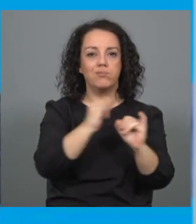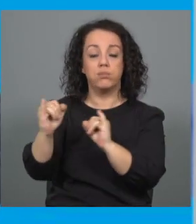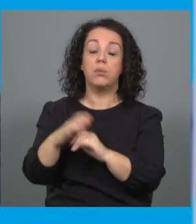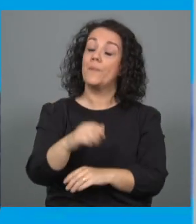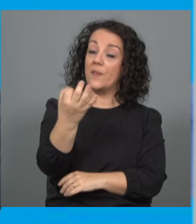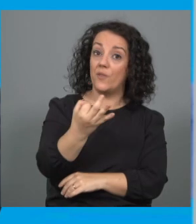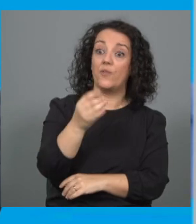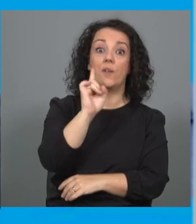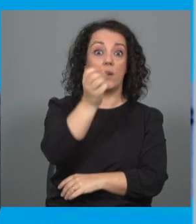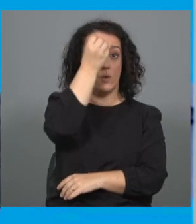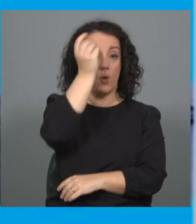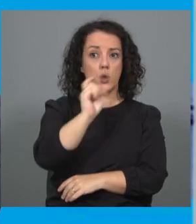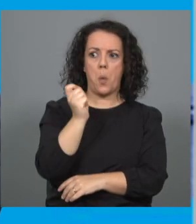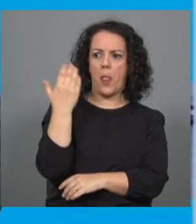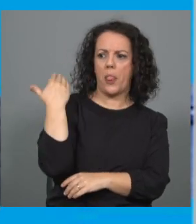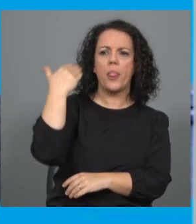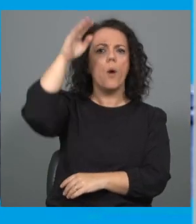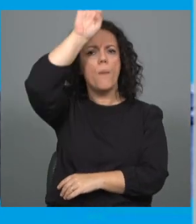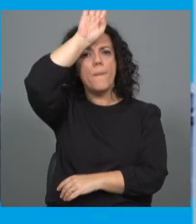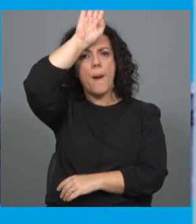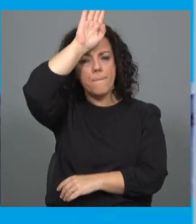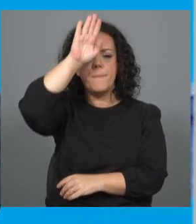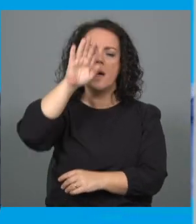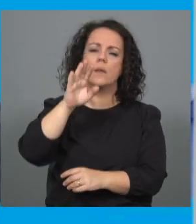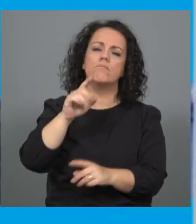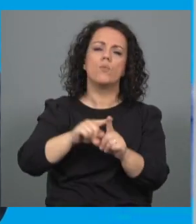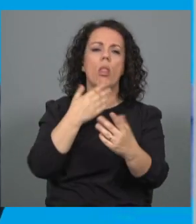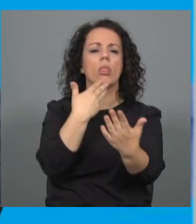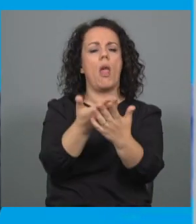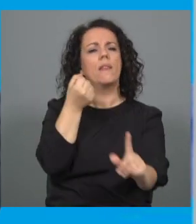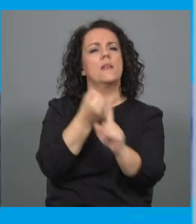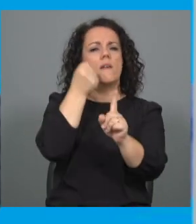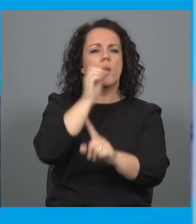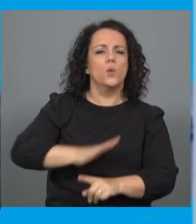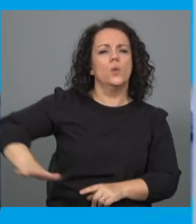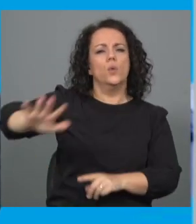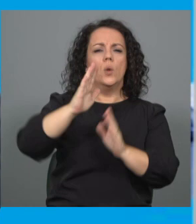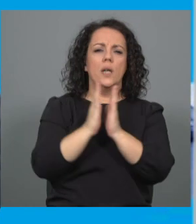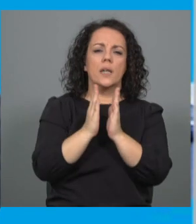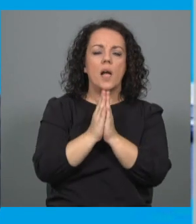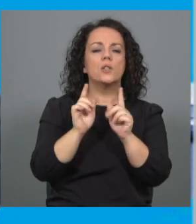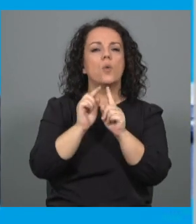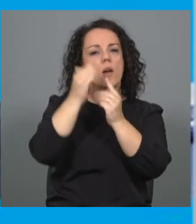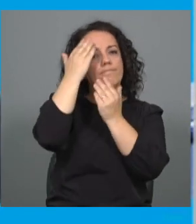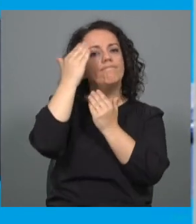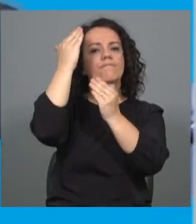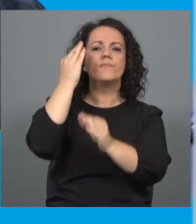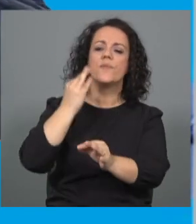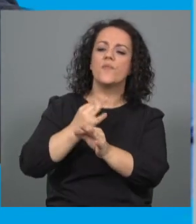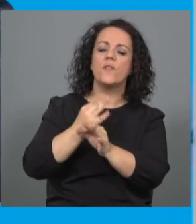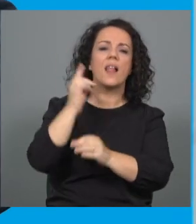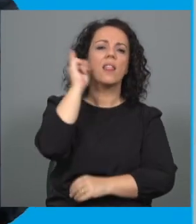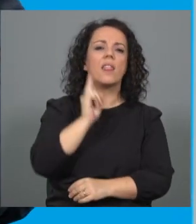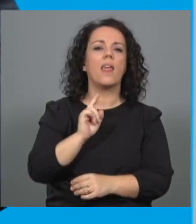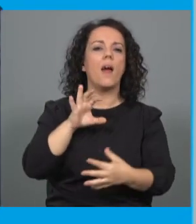Francisco lançou ainda há muito pouco tempo o desafio a toda a Igreja de celebrarmos o Dia do Idoso e, portanto, na